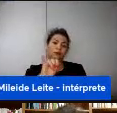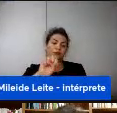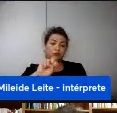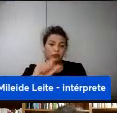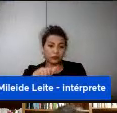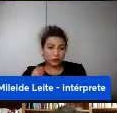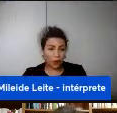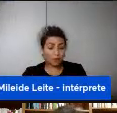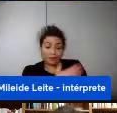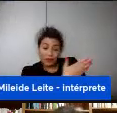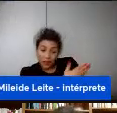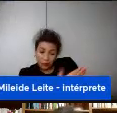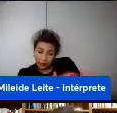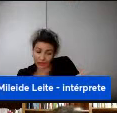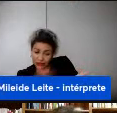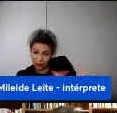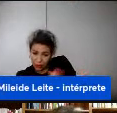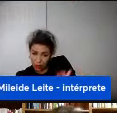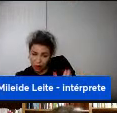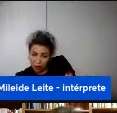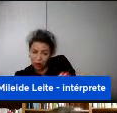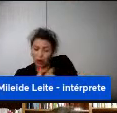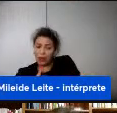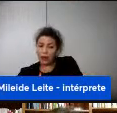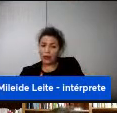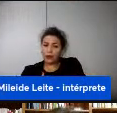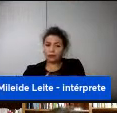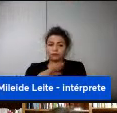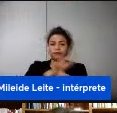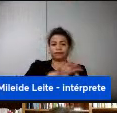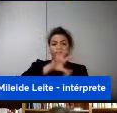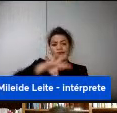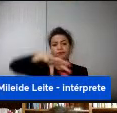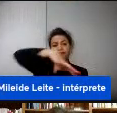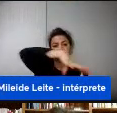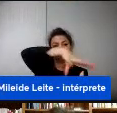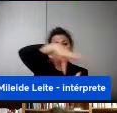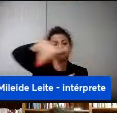E, a partir desse erro de previsão, eu atuo no mundo para